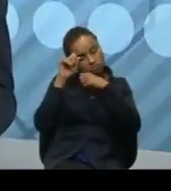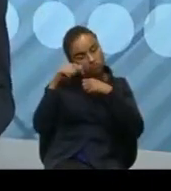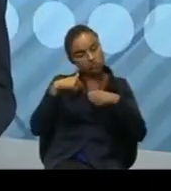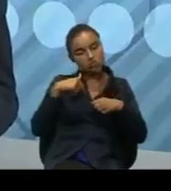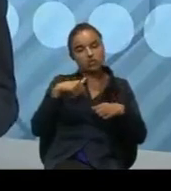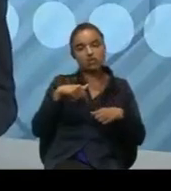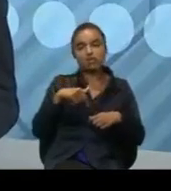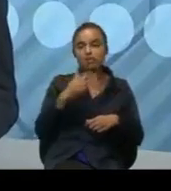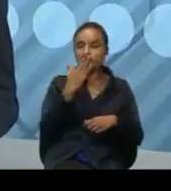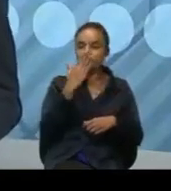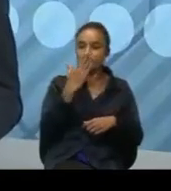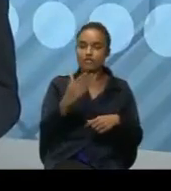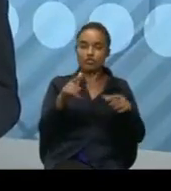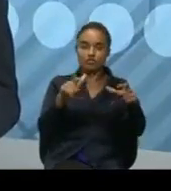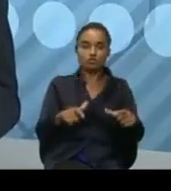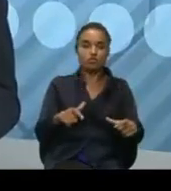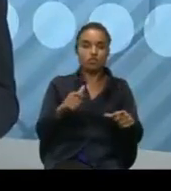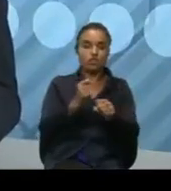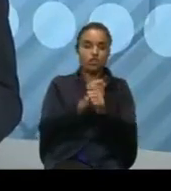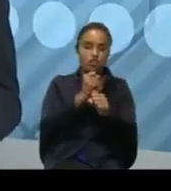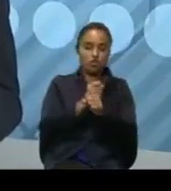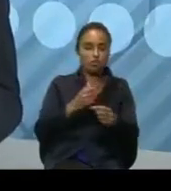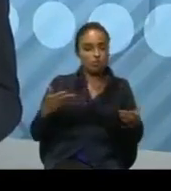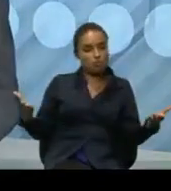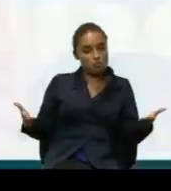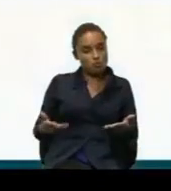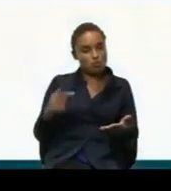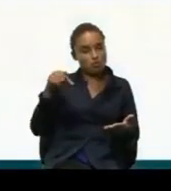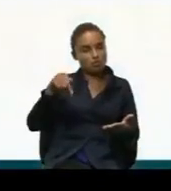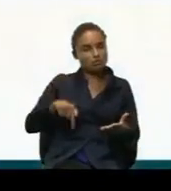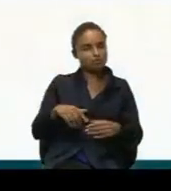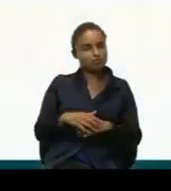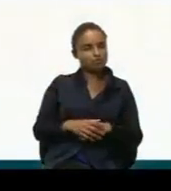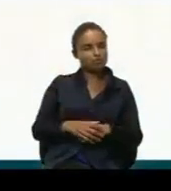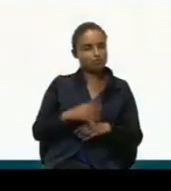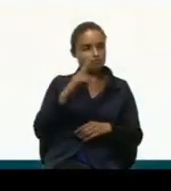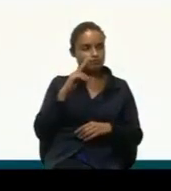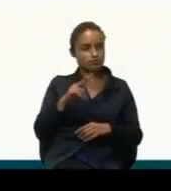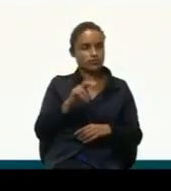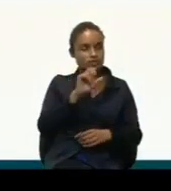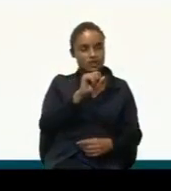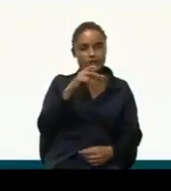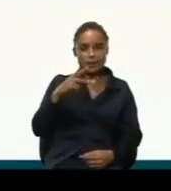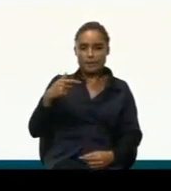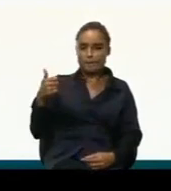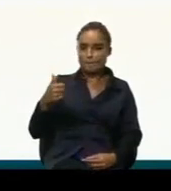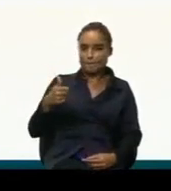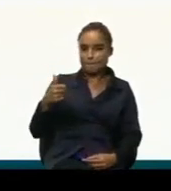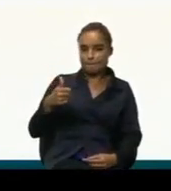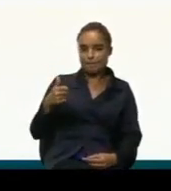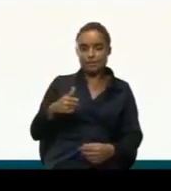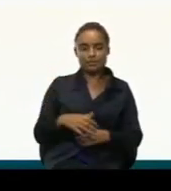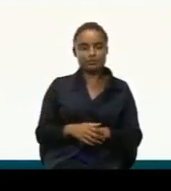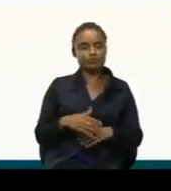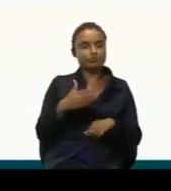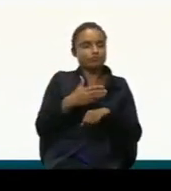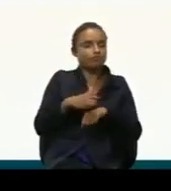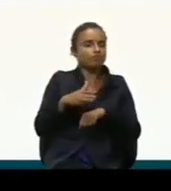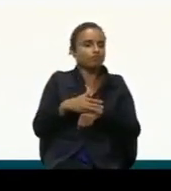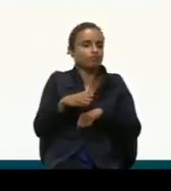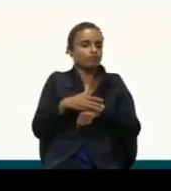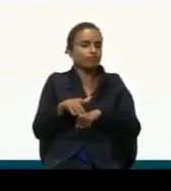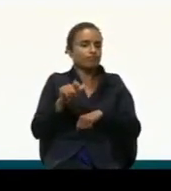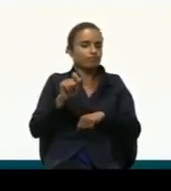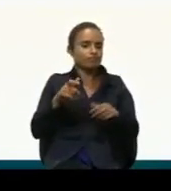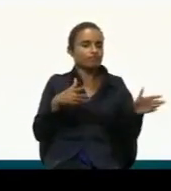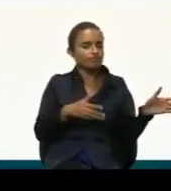pode ser feito dessa forma também. Então, agora retornando para o quadro, a gente vai para a nossa primeira situação, para a gente praticar um pouco